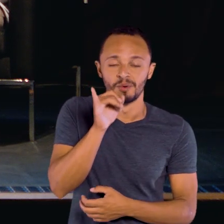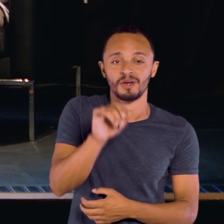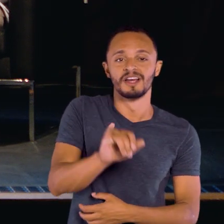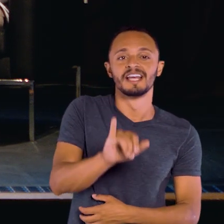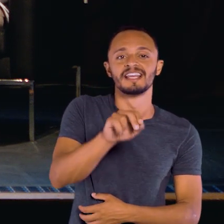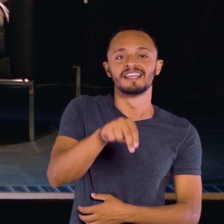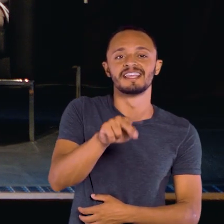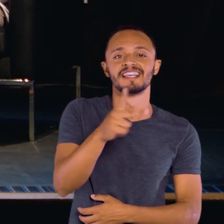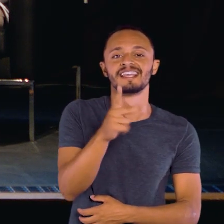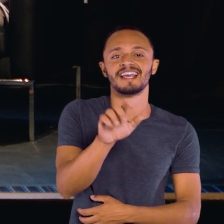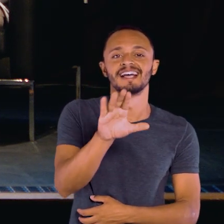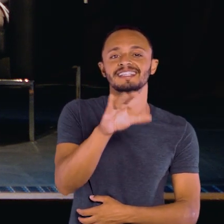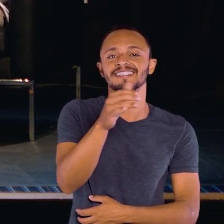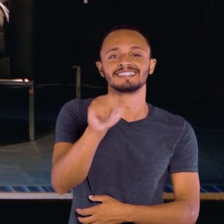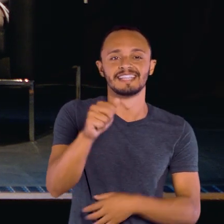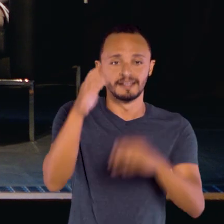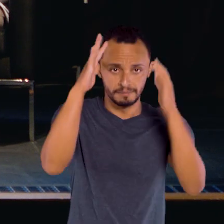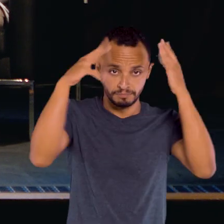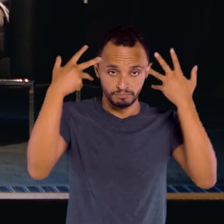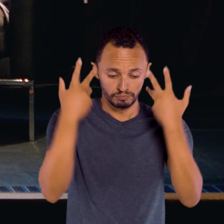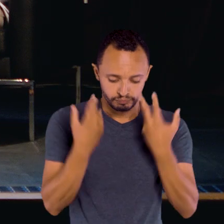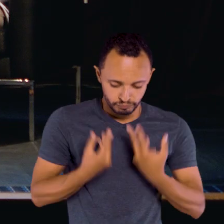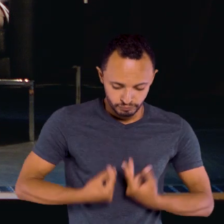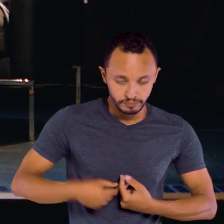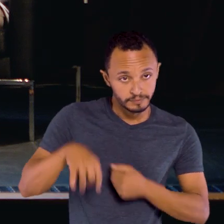isso, né? A gente precisa